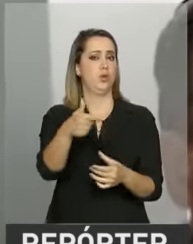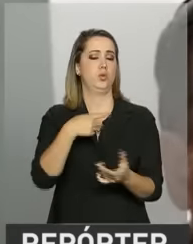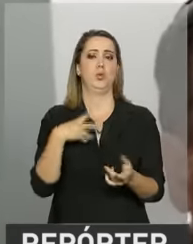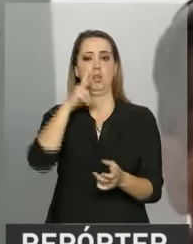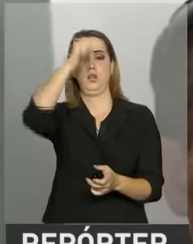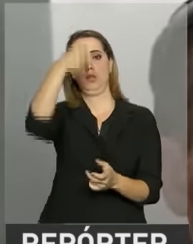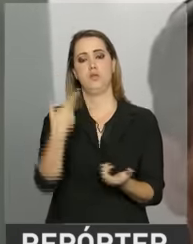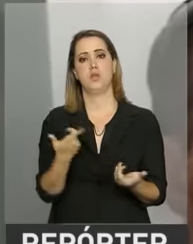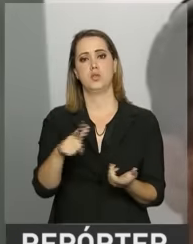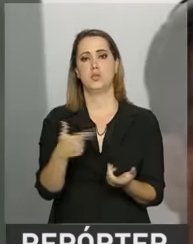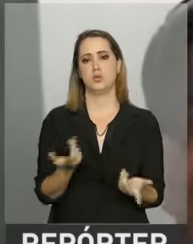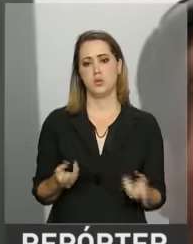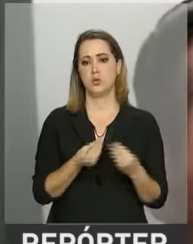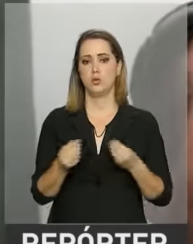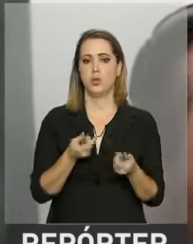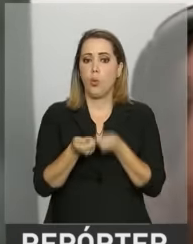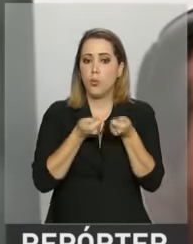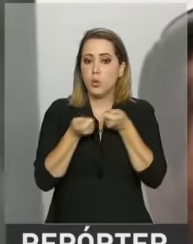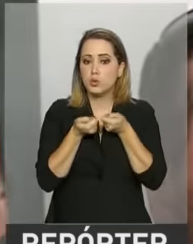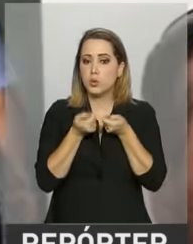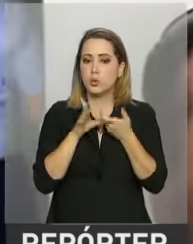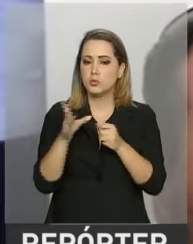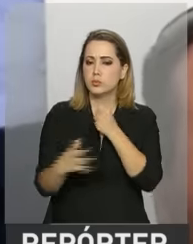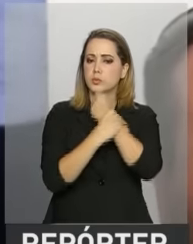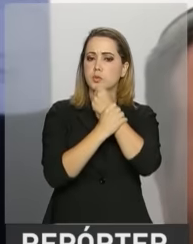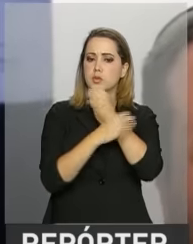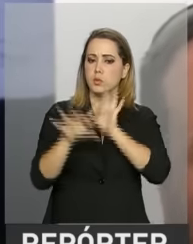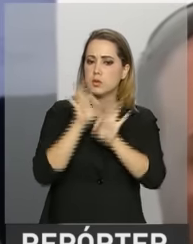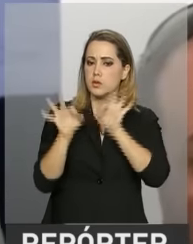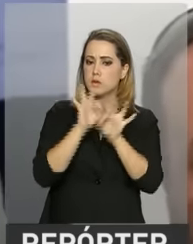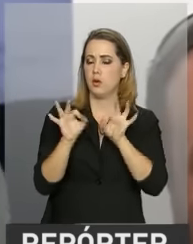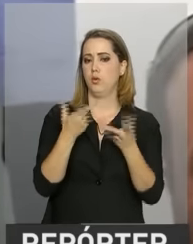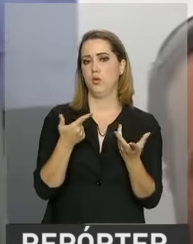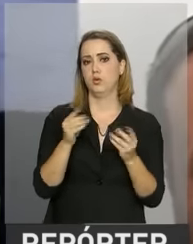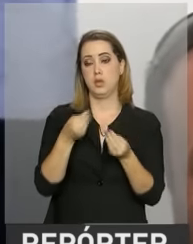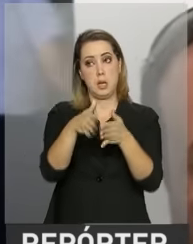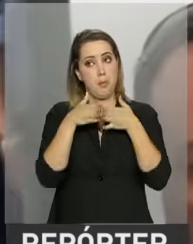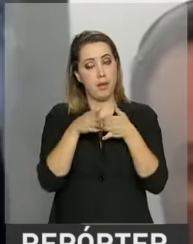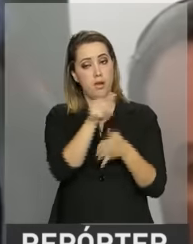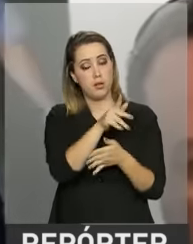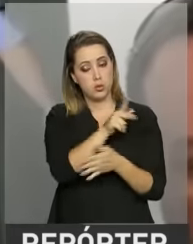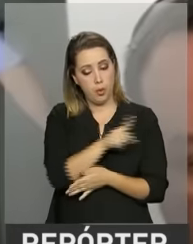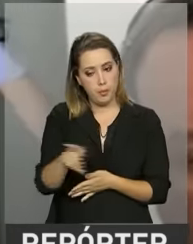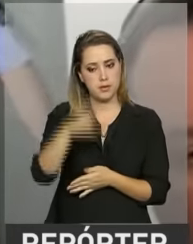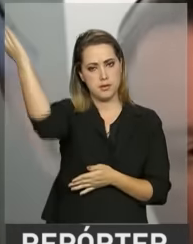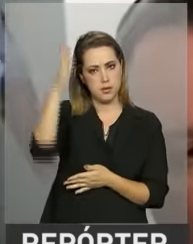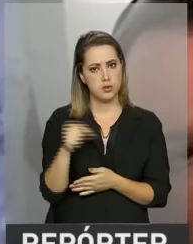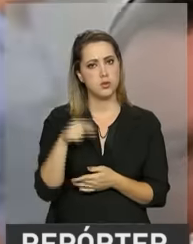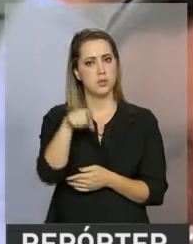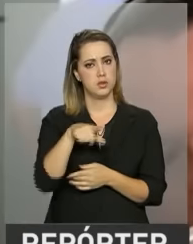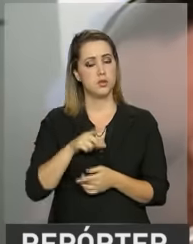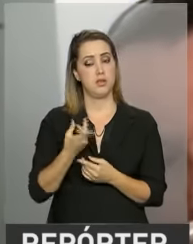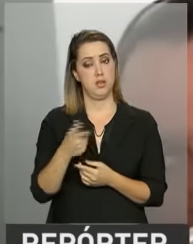indisponibilidade ou seja ele não tem como controlar a segurança e Ordem pública ele solicita oo Presidente da República que em esse